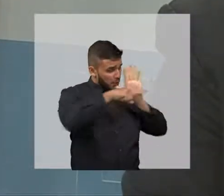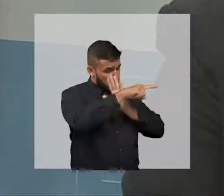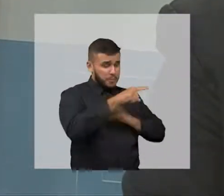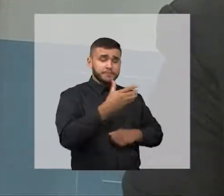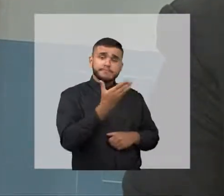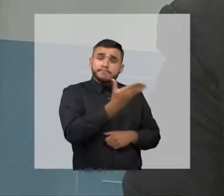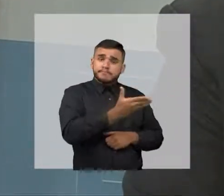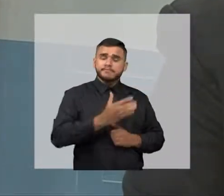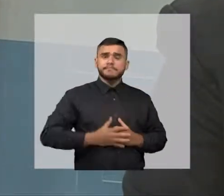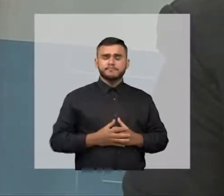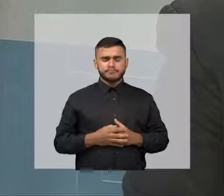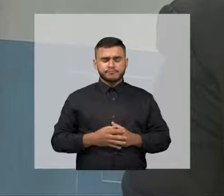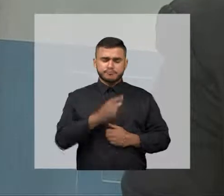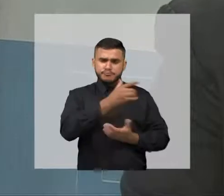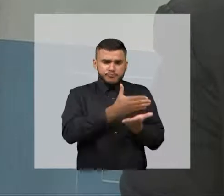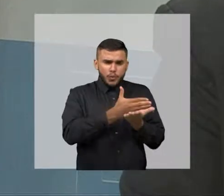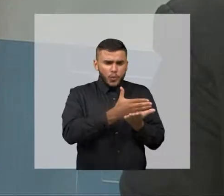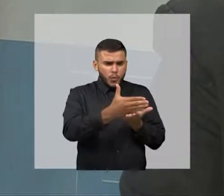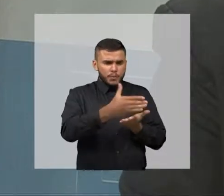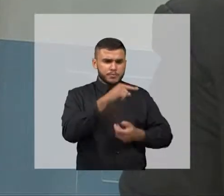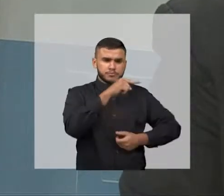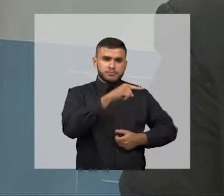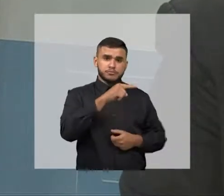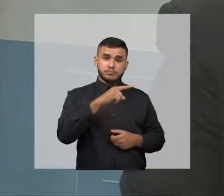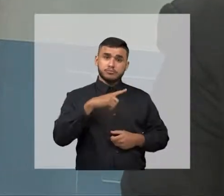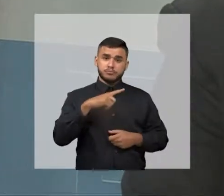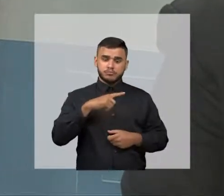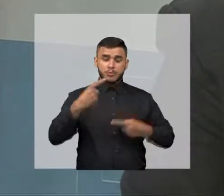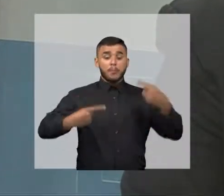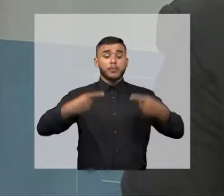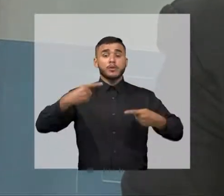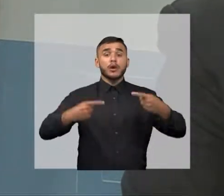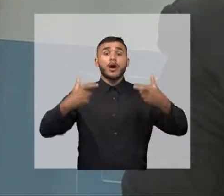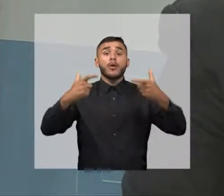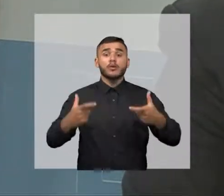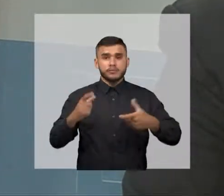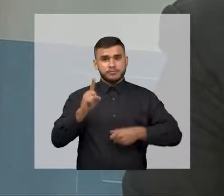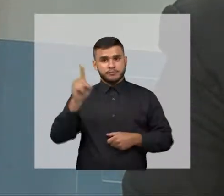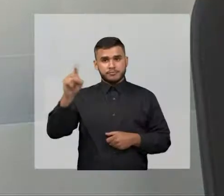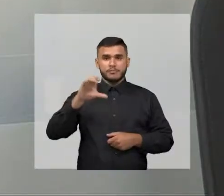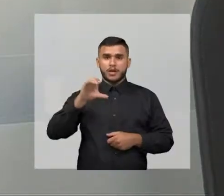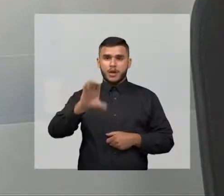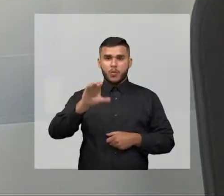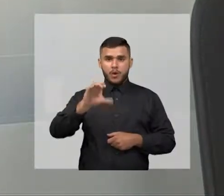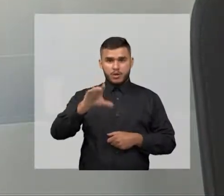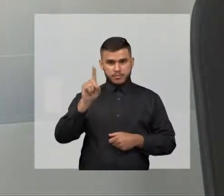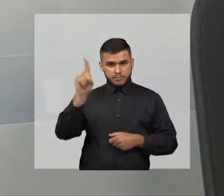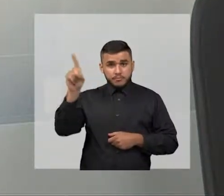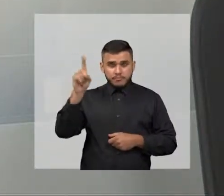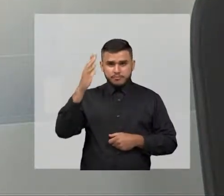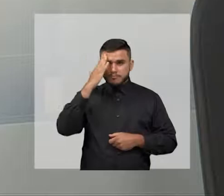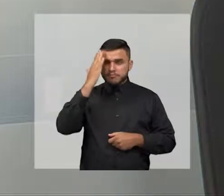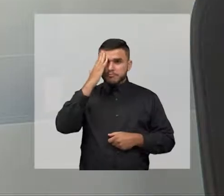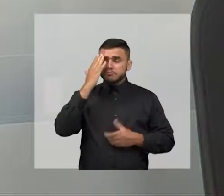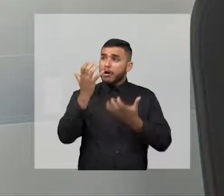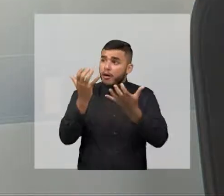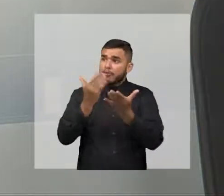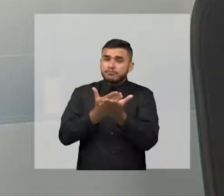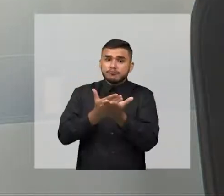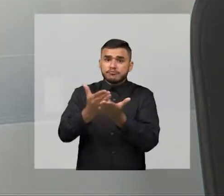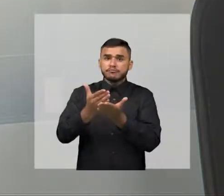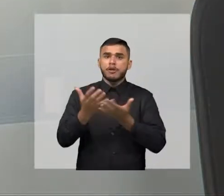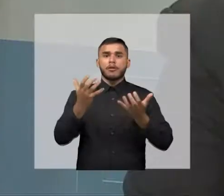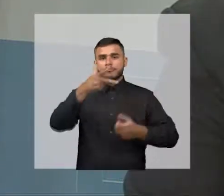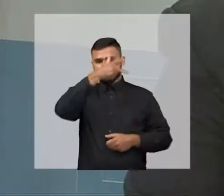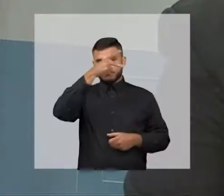eu queria lhe perguntar o seguinte: no início, a senhora enveredou uma carreira política em Caucaia, né? Só tinha atendimento em Caucaia e quase